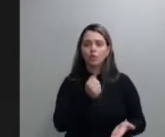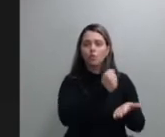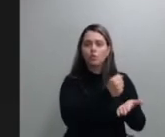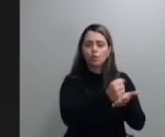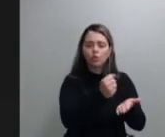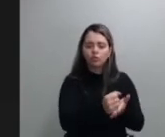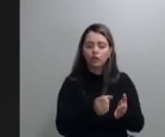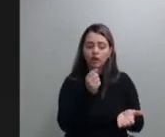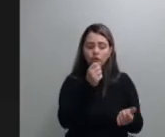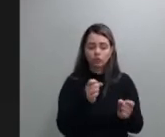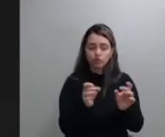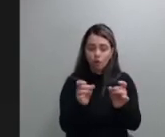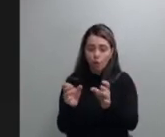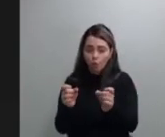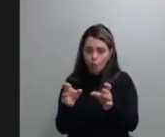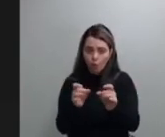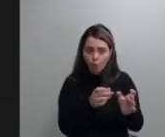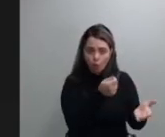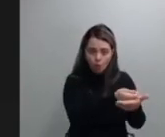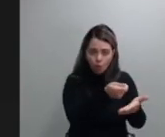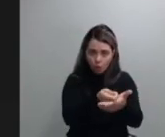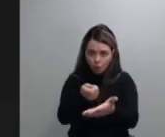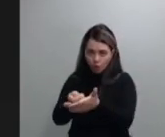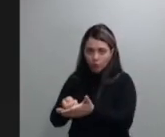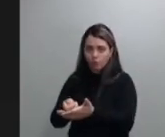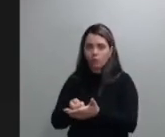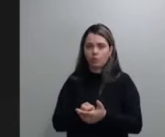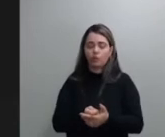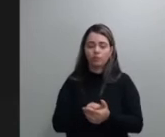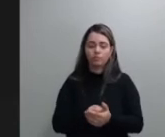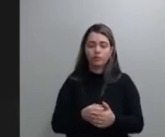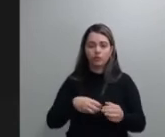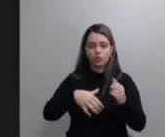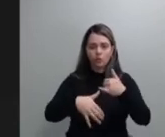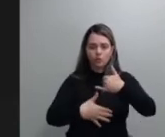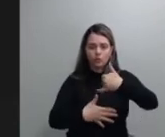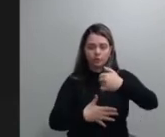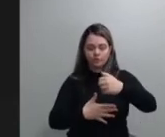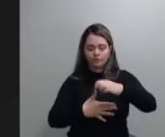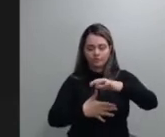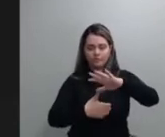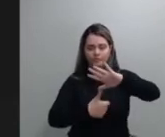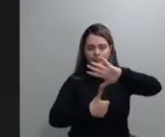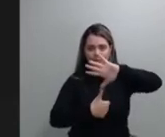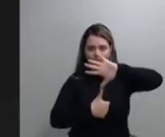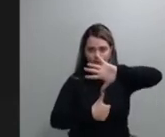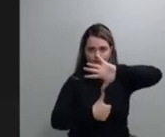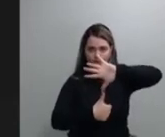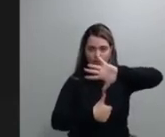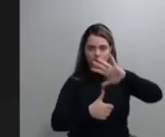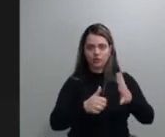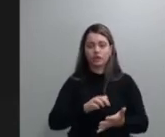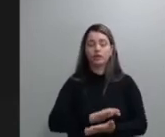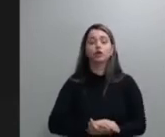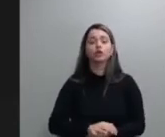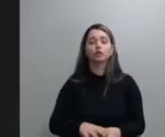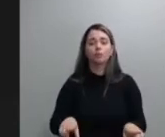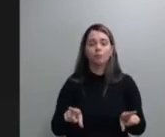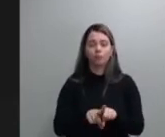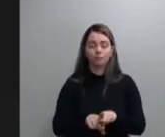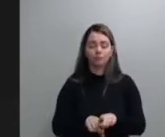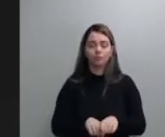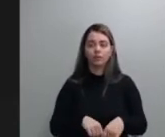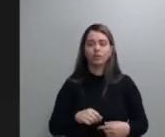de ativos entre empresas internacionais em solo norte-americano submissão do ato ao Conselho Administrativo de Defesa Econômica